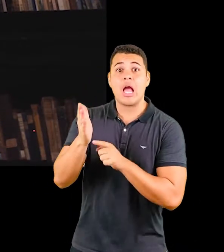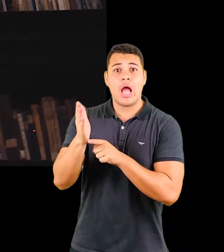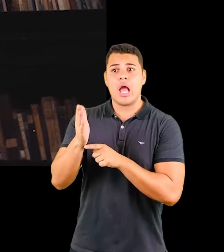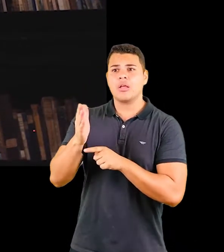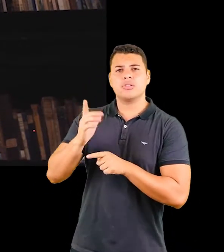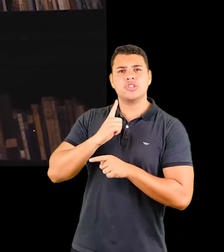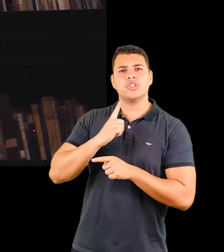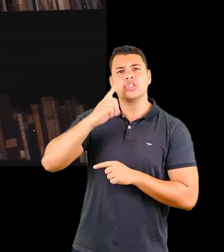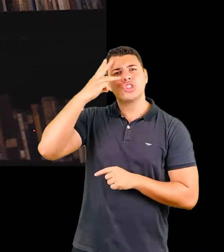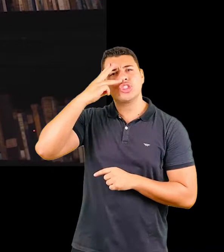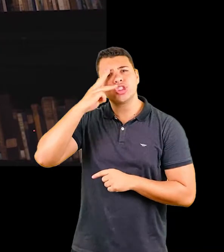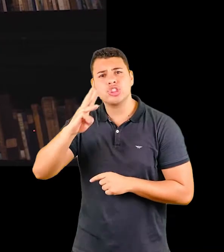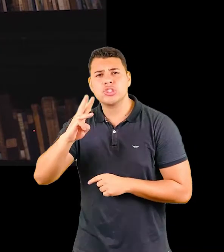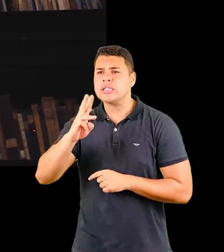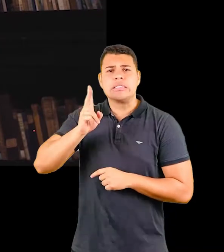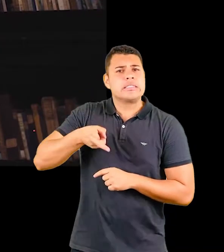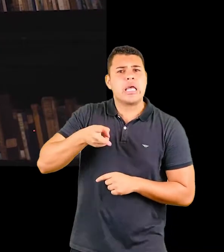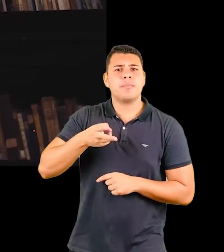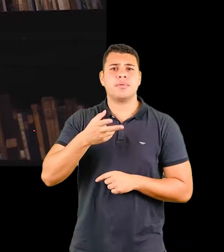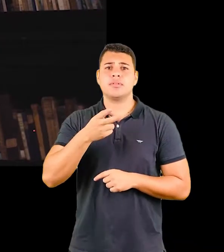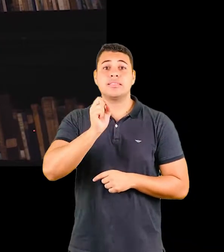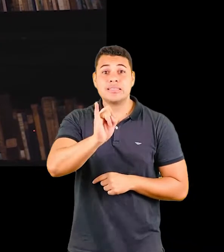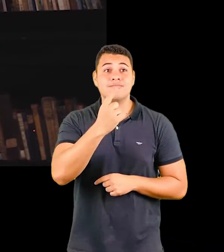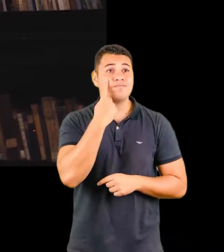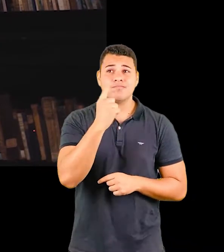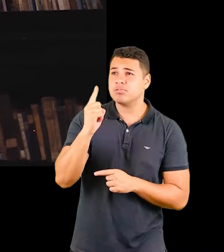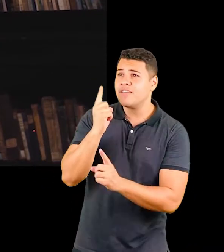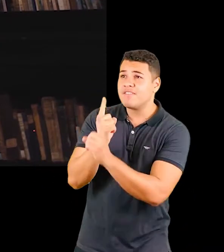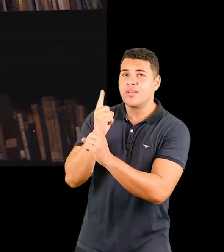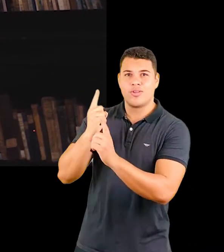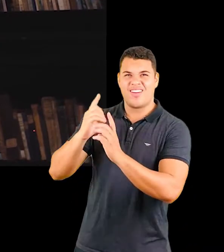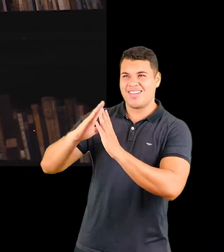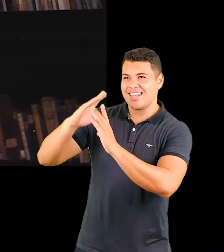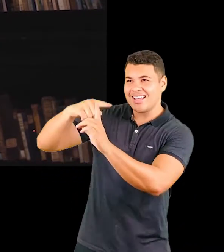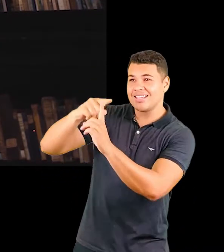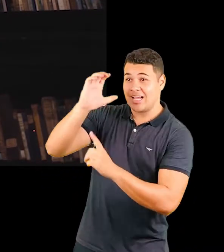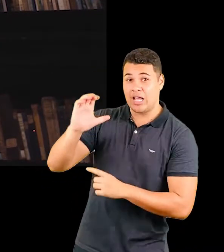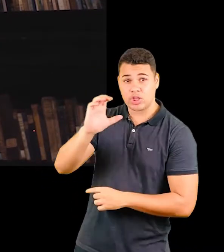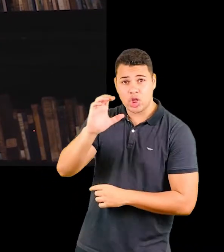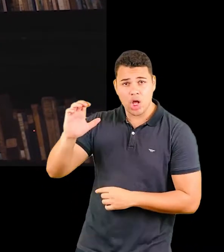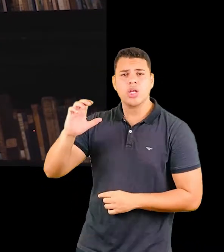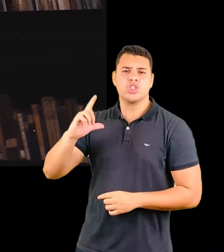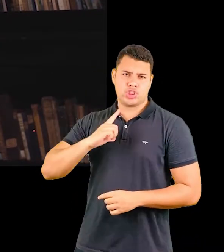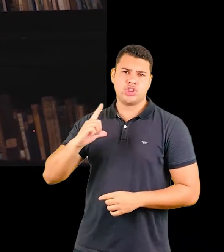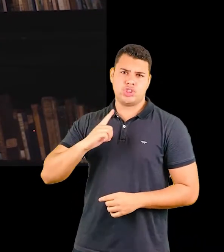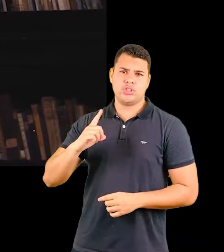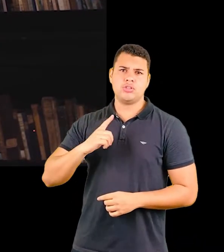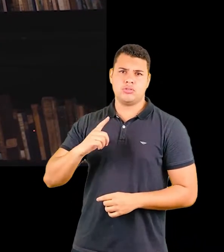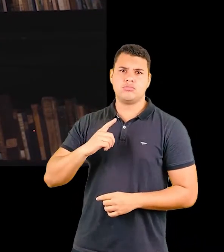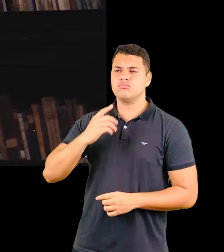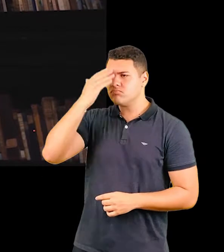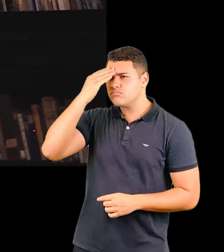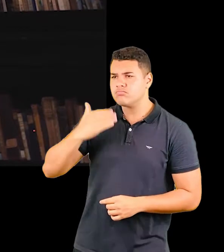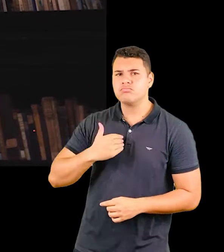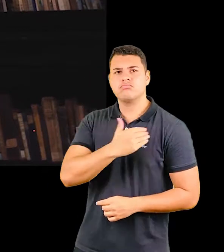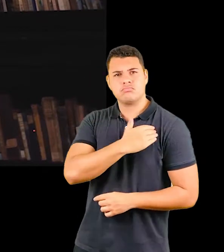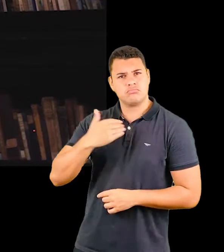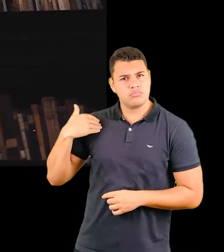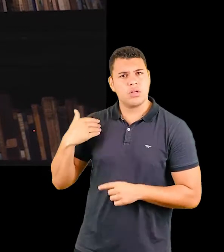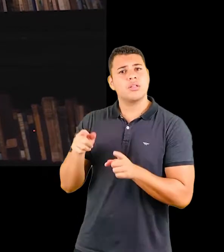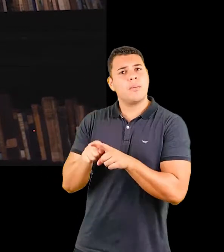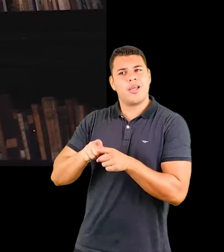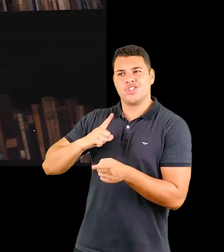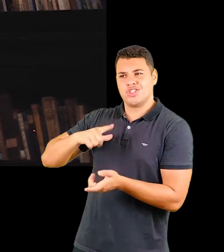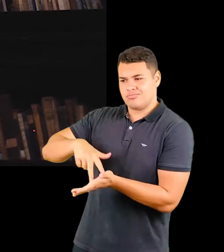assim que passavam diante de qualquer igreja, eles faziam toda uma reverência àquela igreja. Eles se